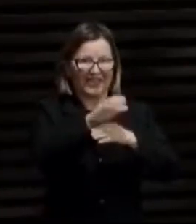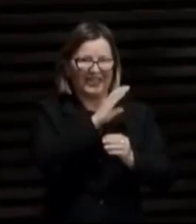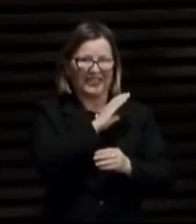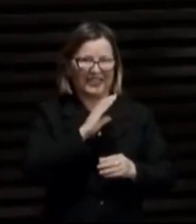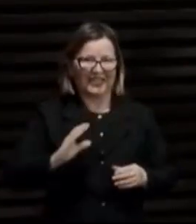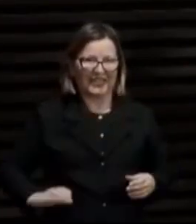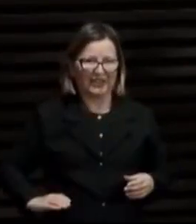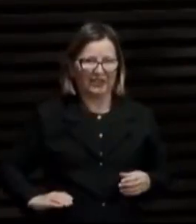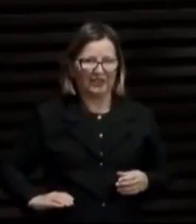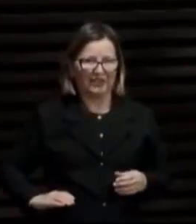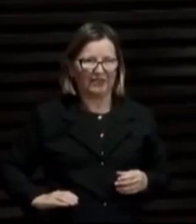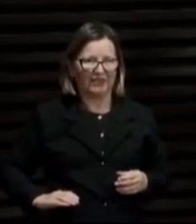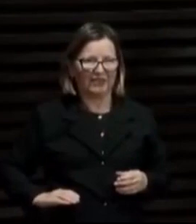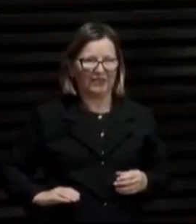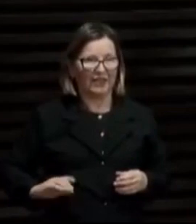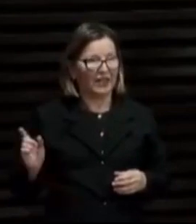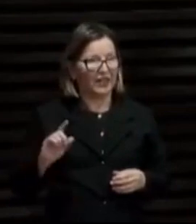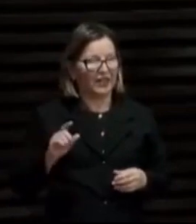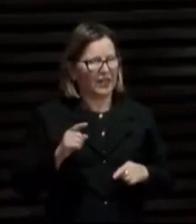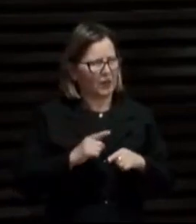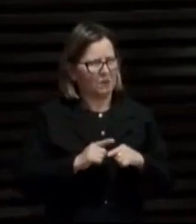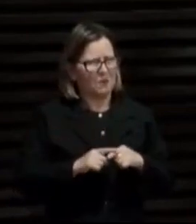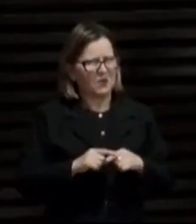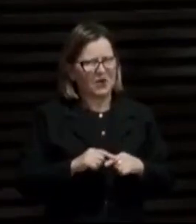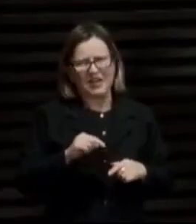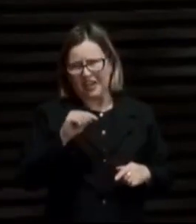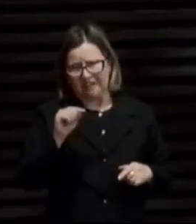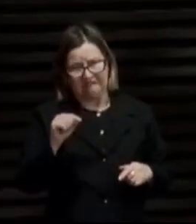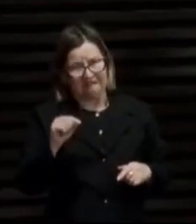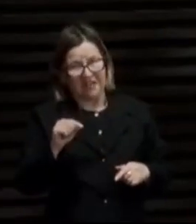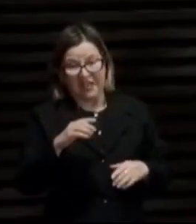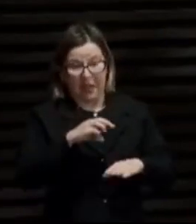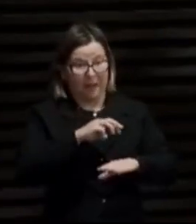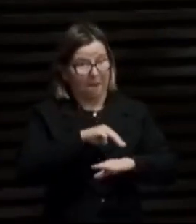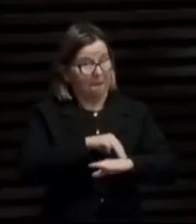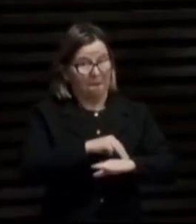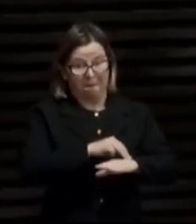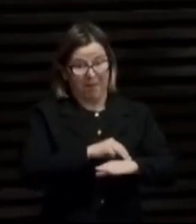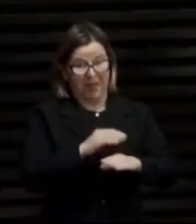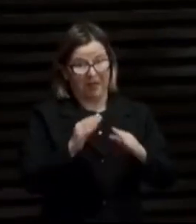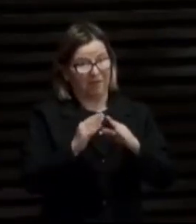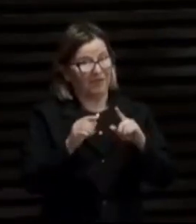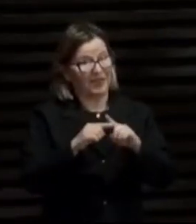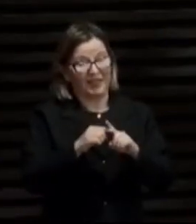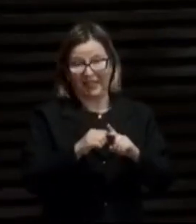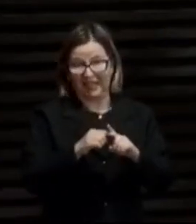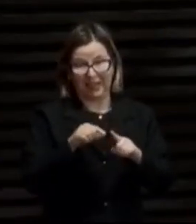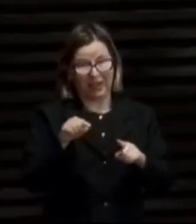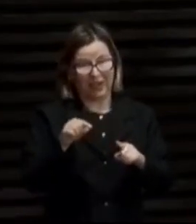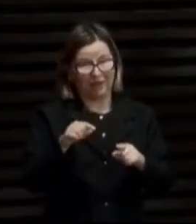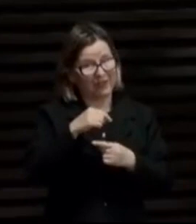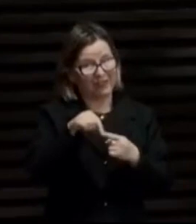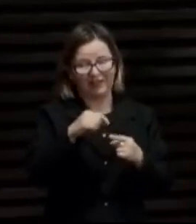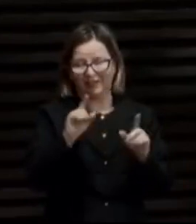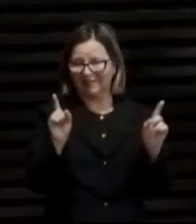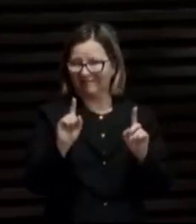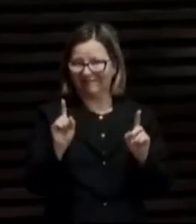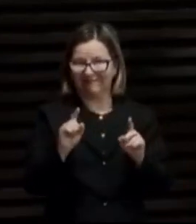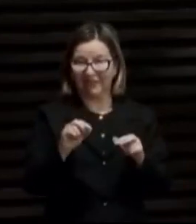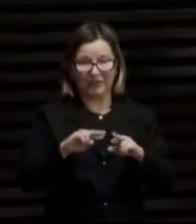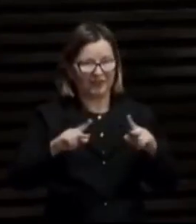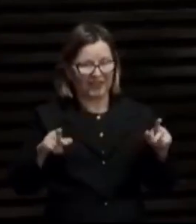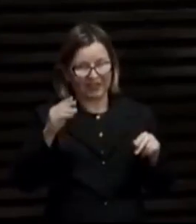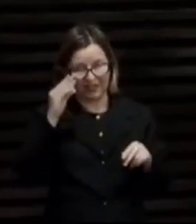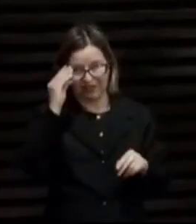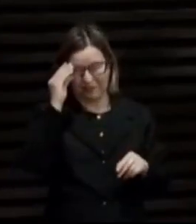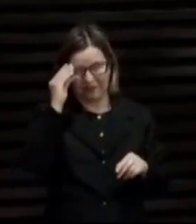da igreja. Nós tivemos quarta-feira aqui uma assembleia tão linda, né, Hilton? A igreja cheia, talvez mais pessoas do que tem